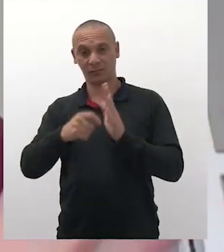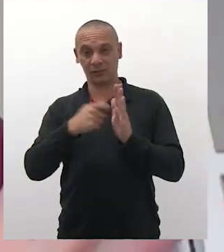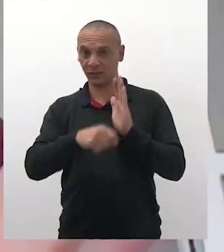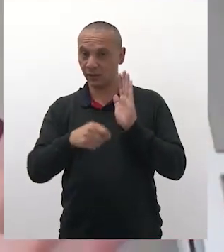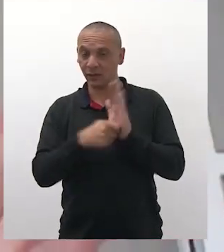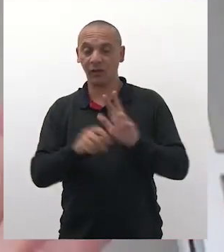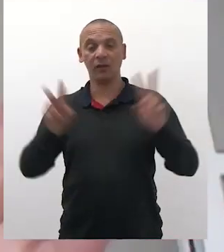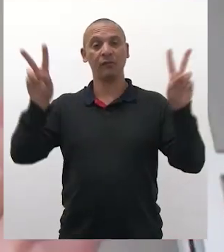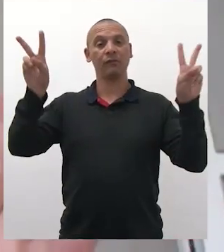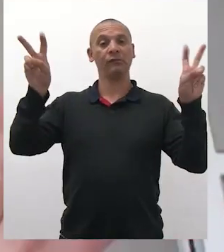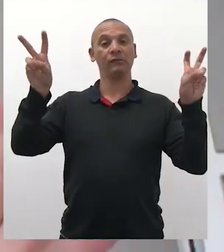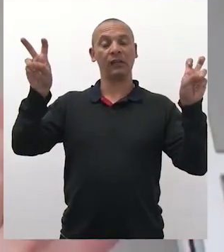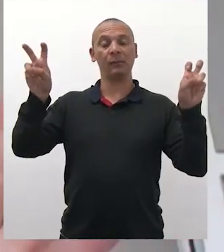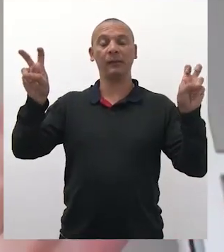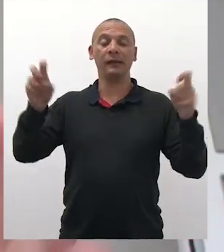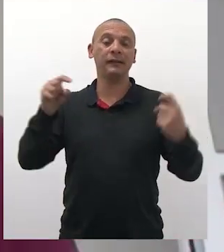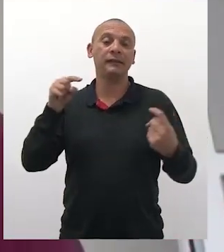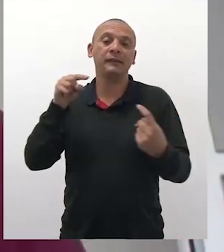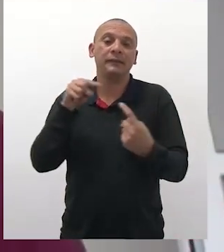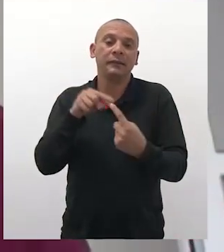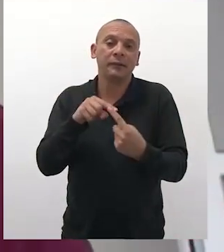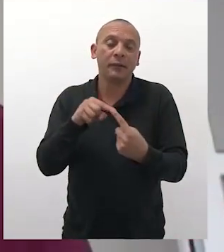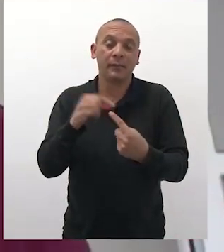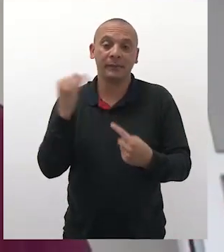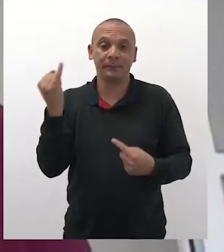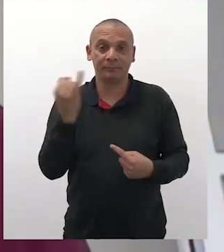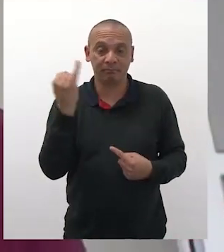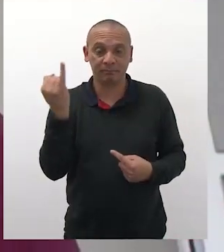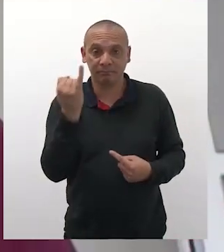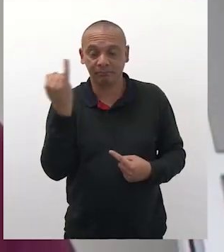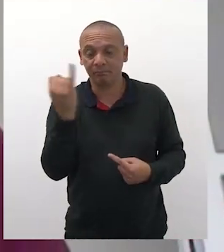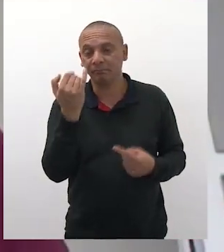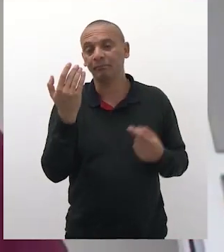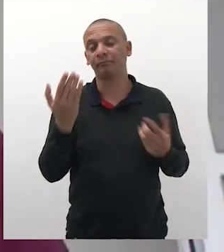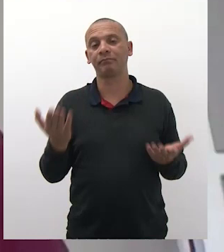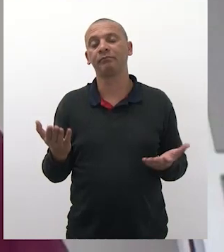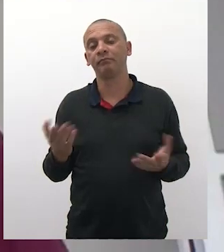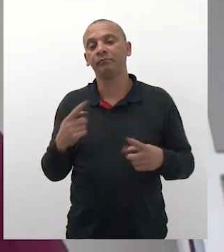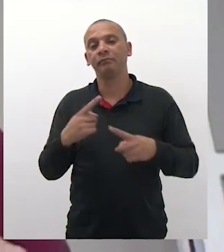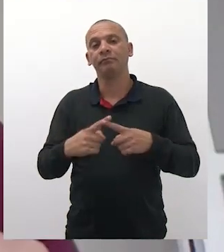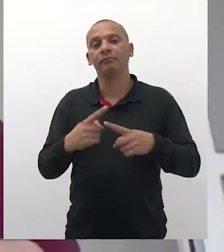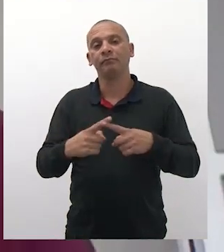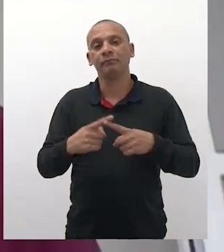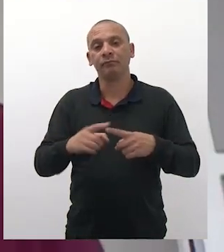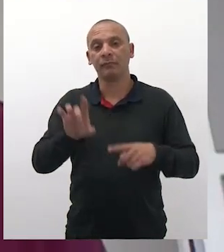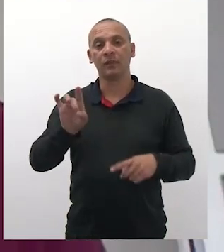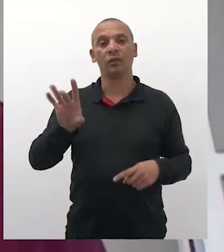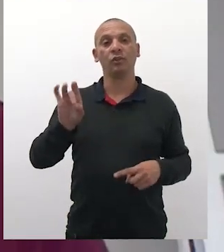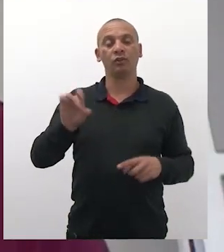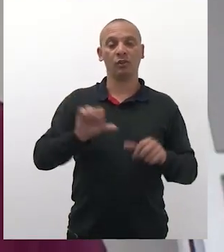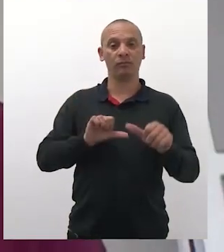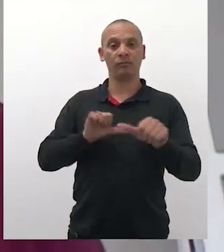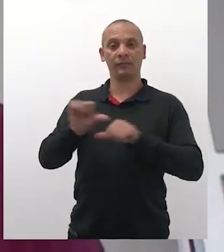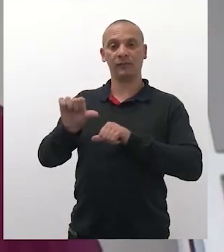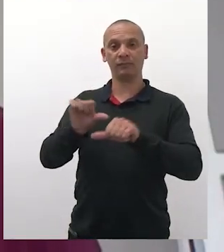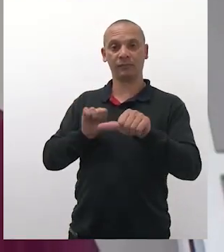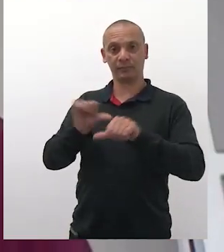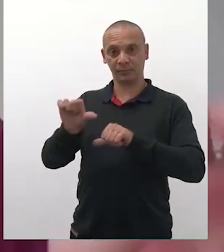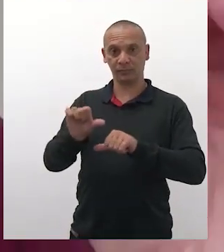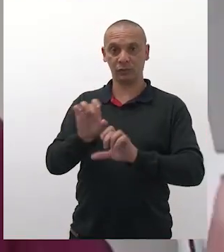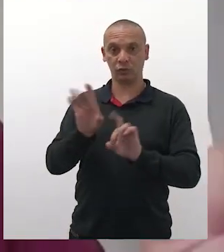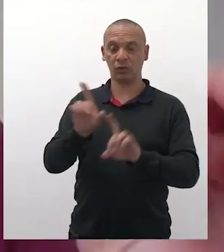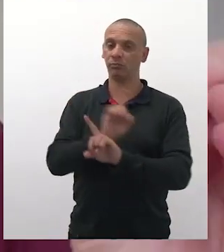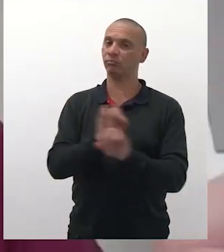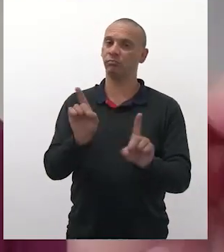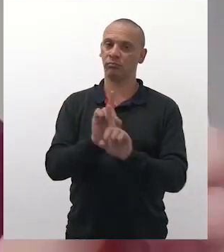um grande debate, que é muito importante, que não é só a transcriação,